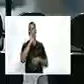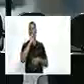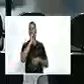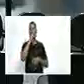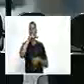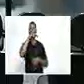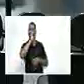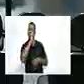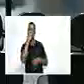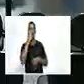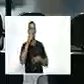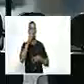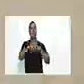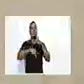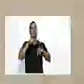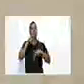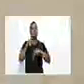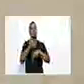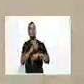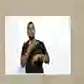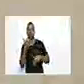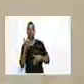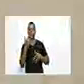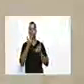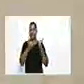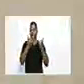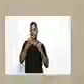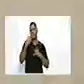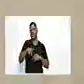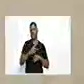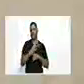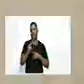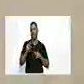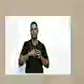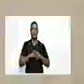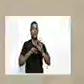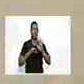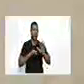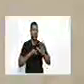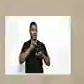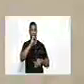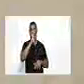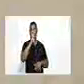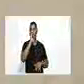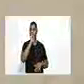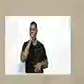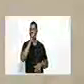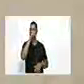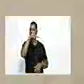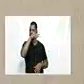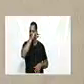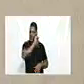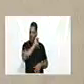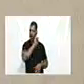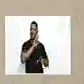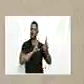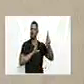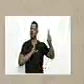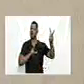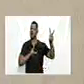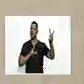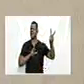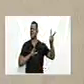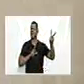é mais ou menos parecida com Viçosa só que a realidade de Taú é diferente tá a realidade é